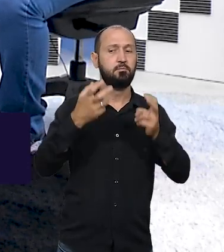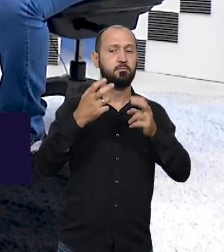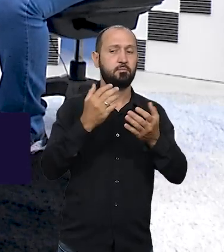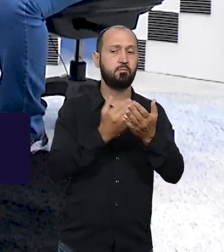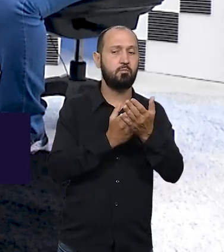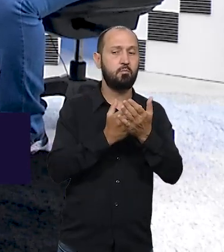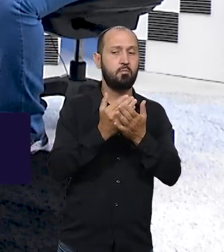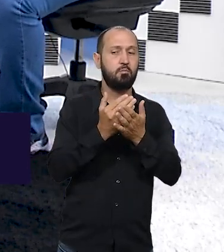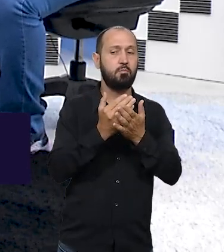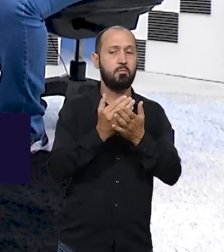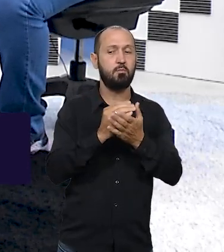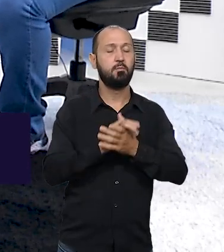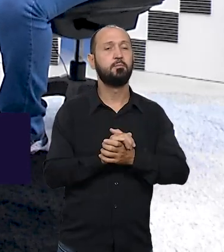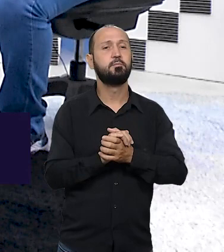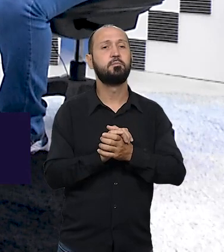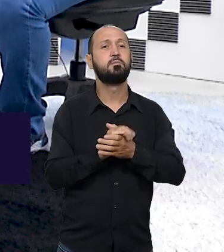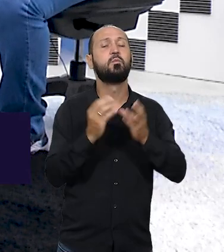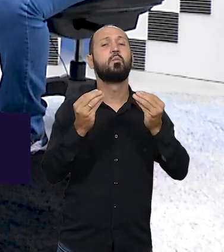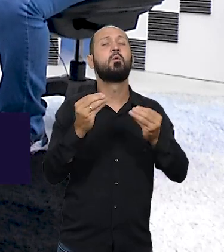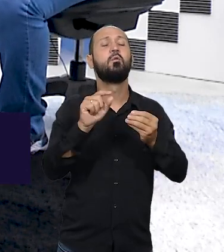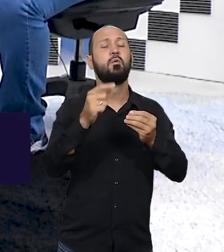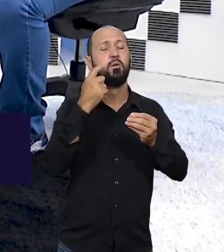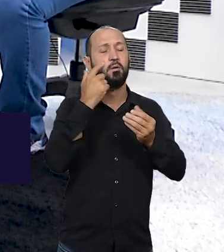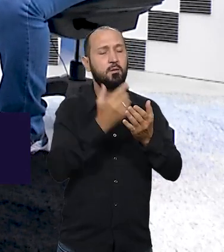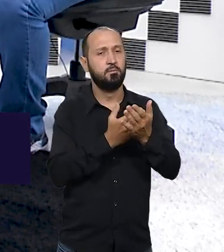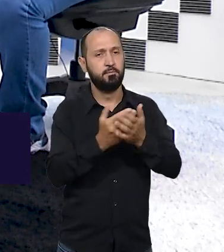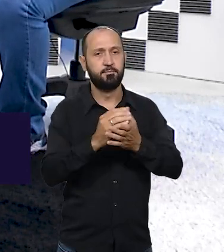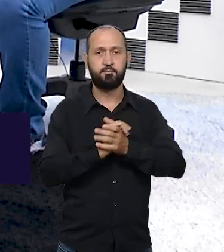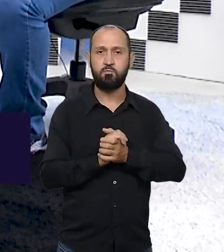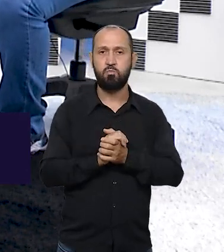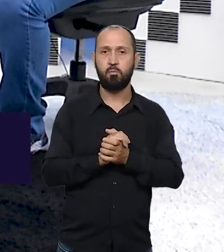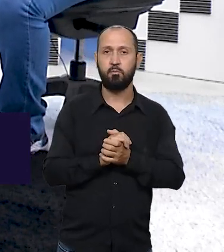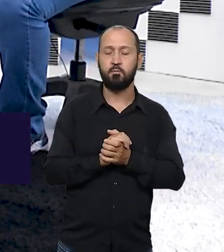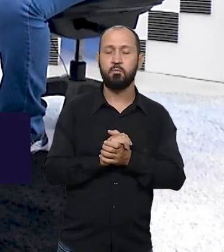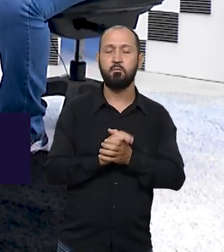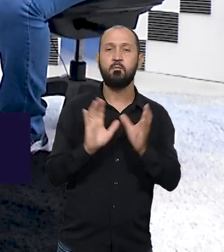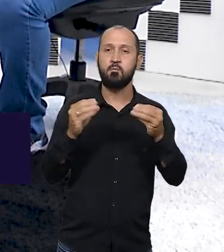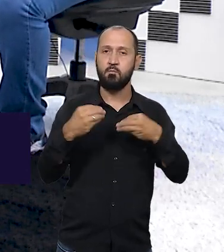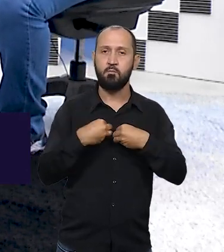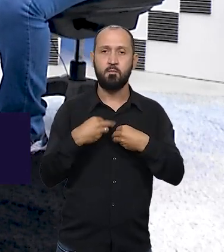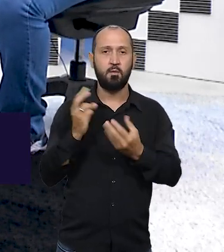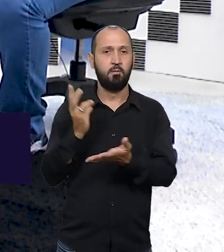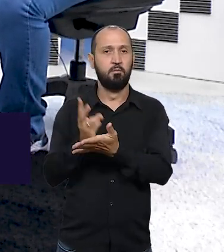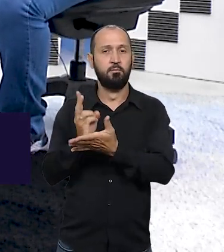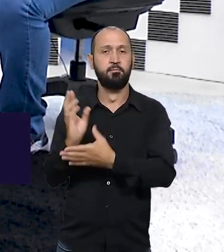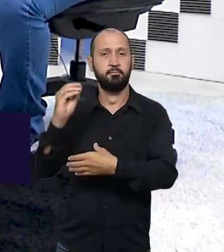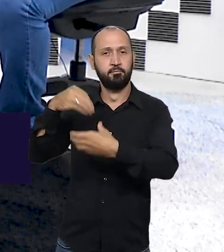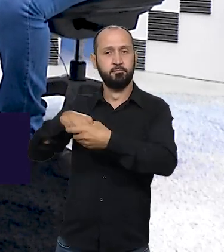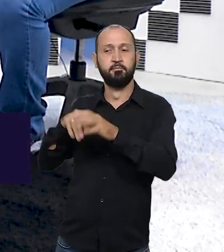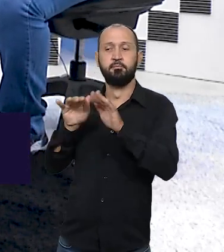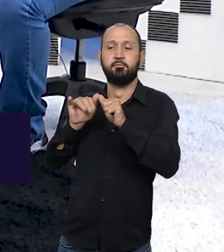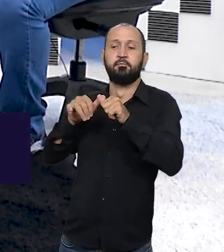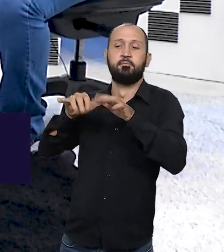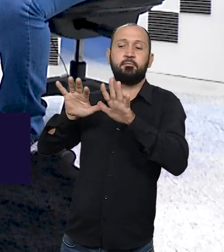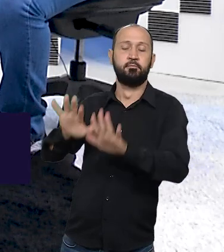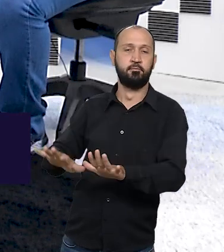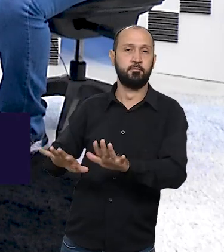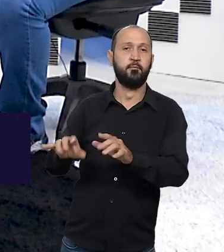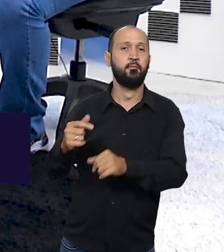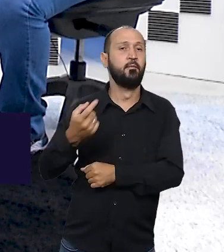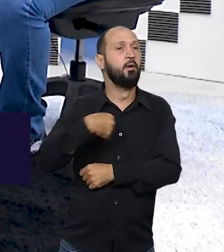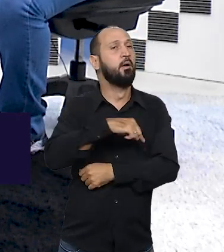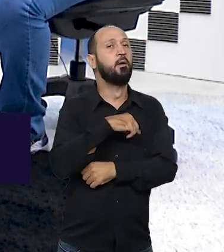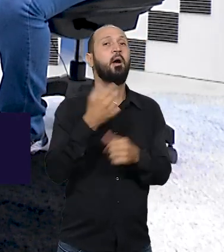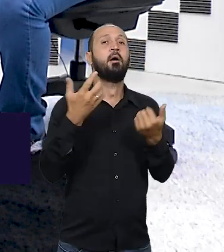percebeu logo no início? Como que foi? A gente fala que o autismo sempre esteve lá. E a gente muitas das